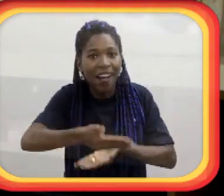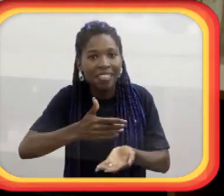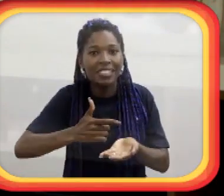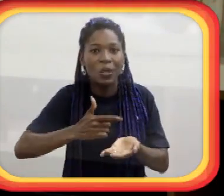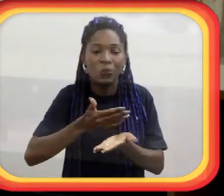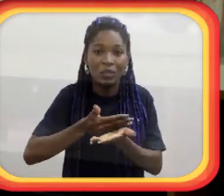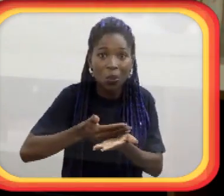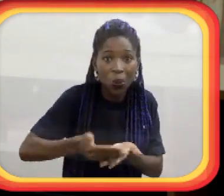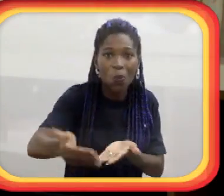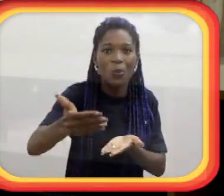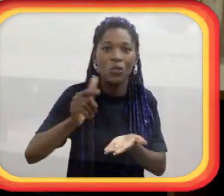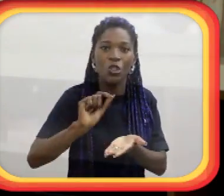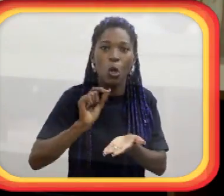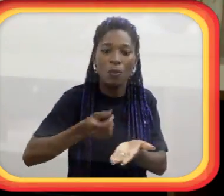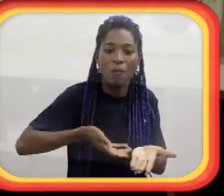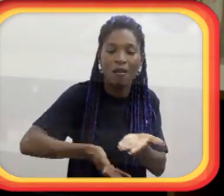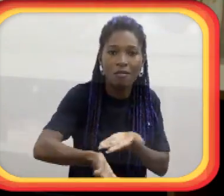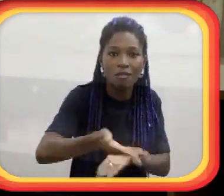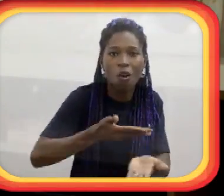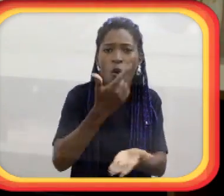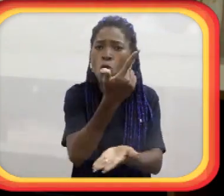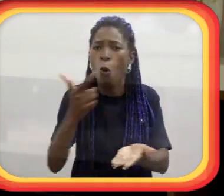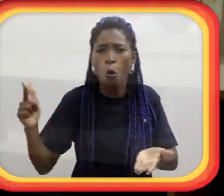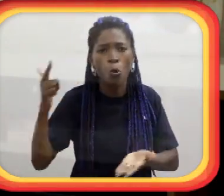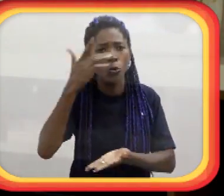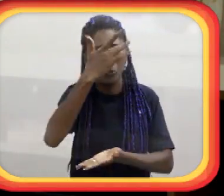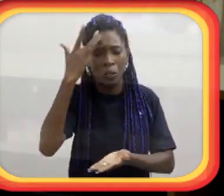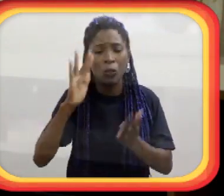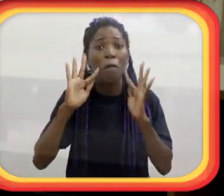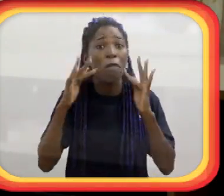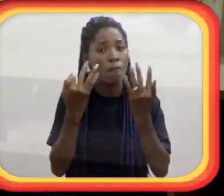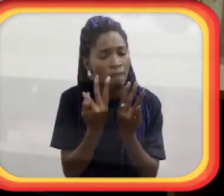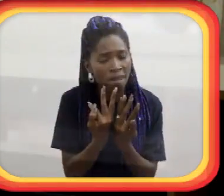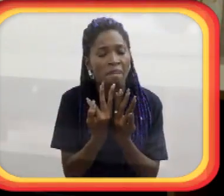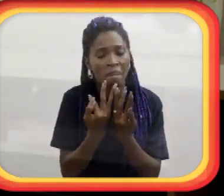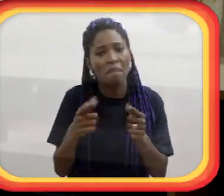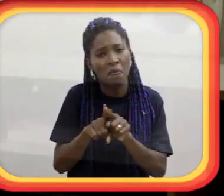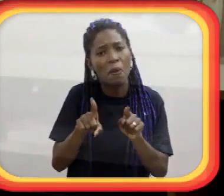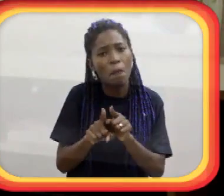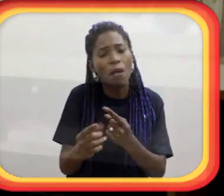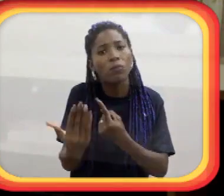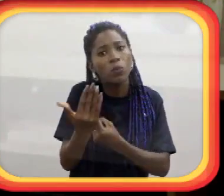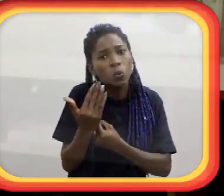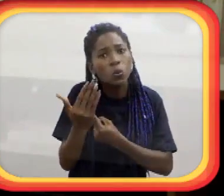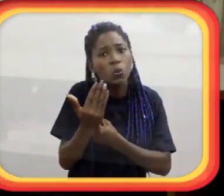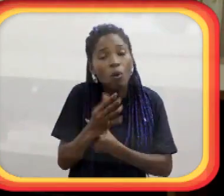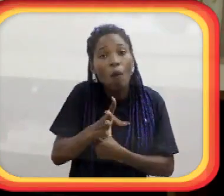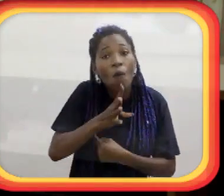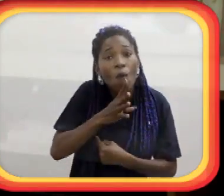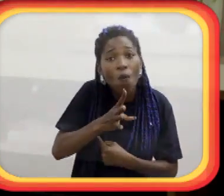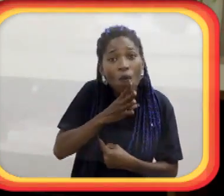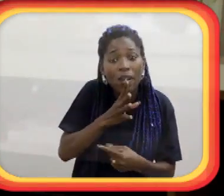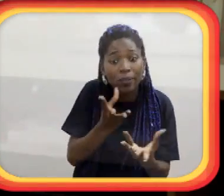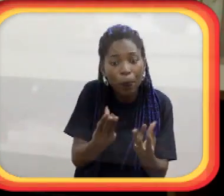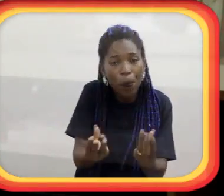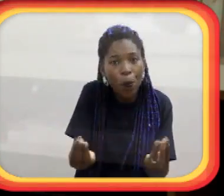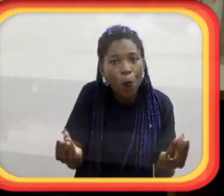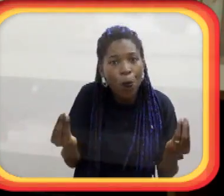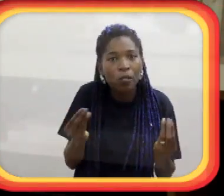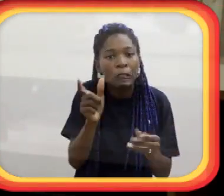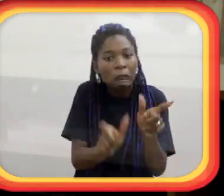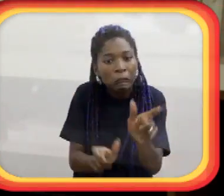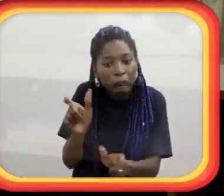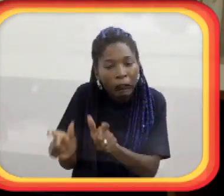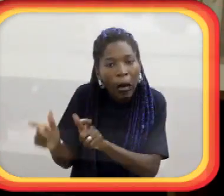várias trocas, comecei a acessar muitas outras pessoas, muitas outras famílias, comecei a conhecer muitas